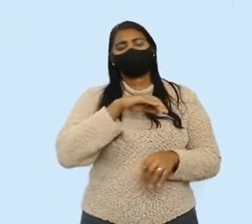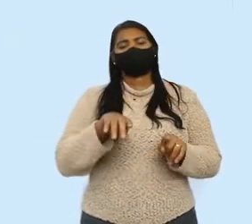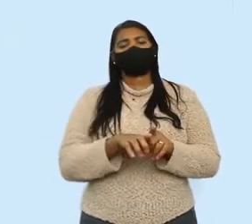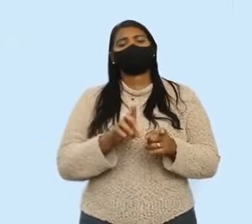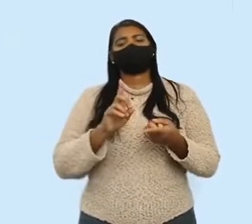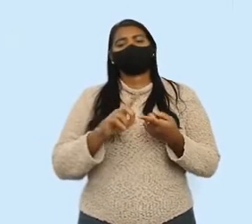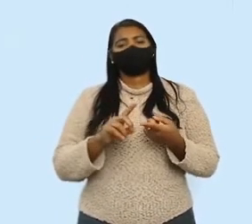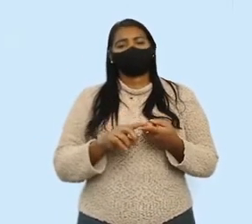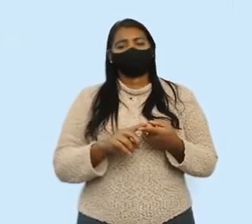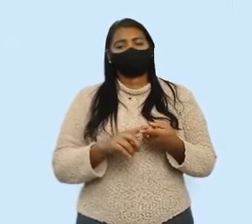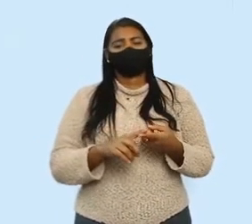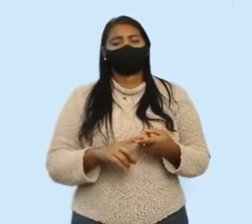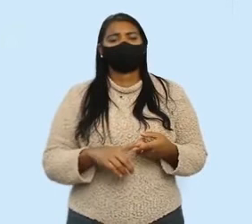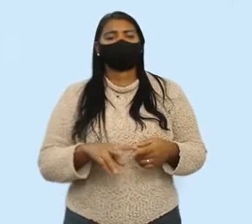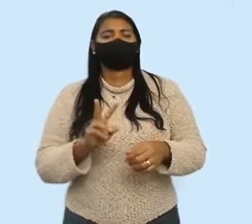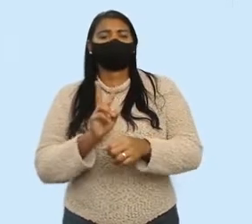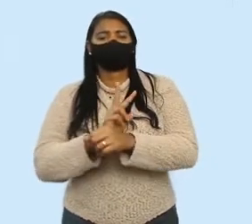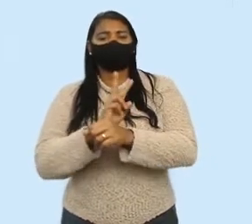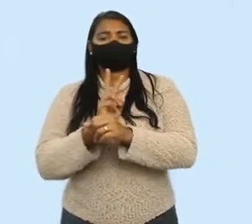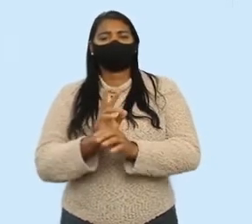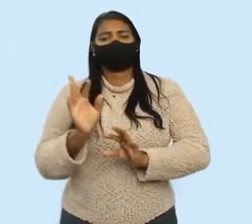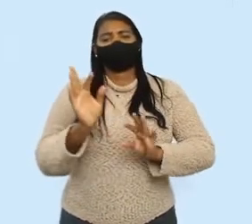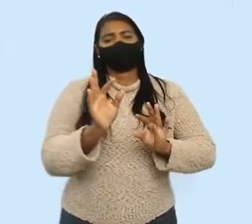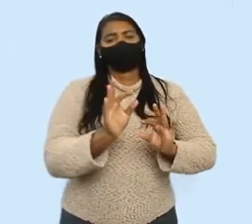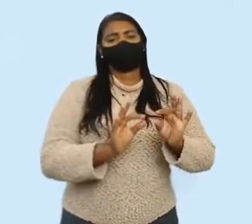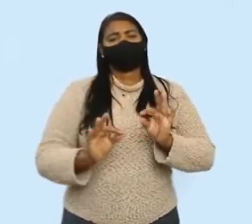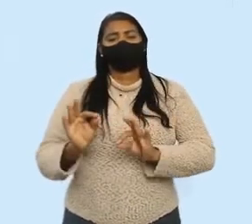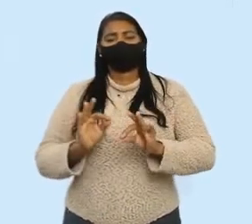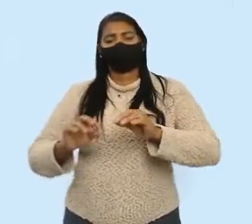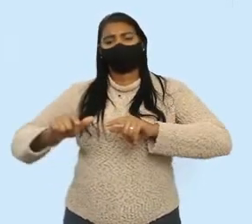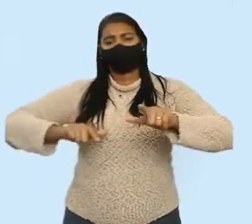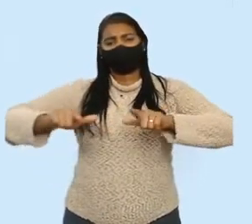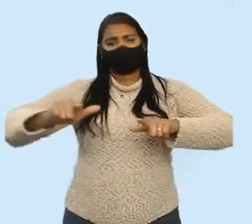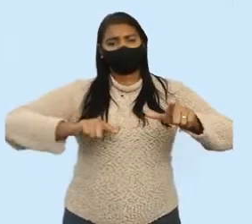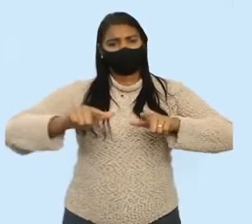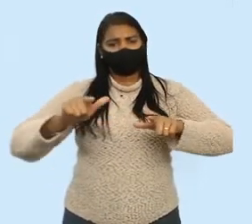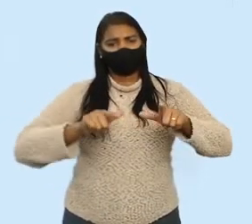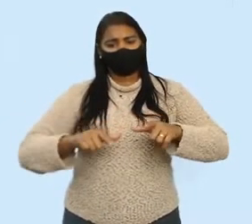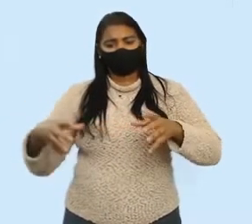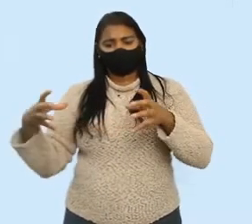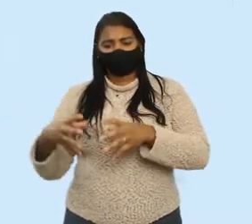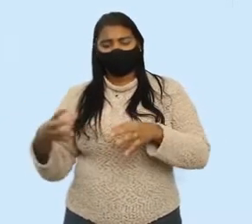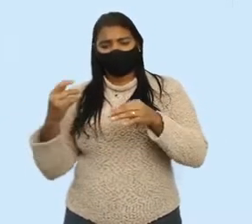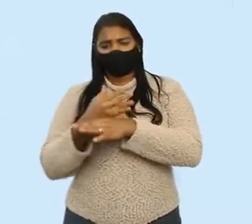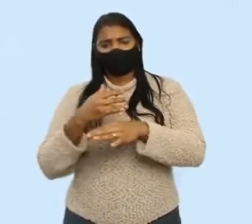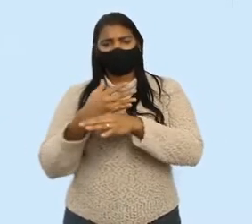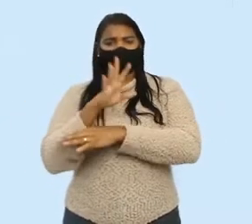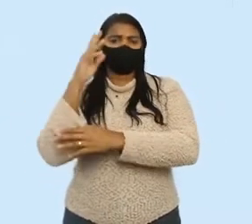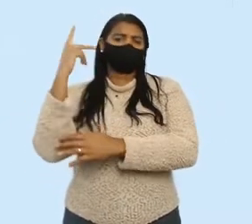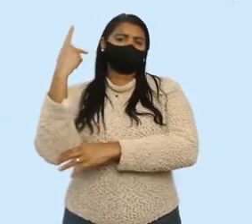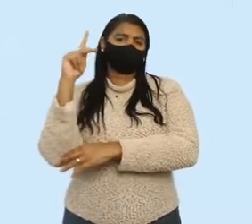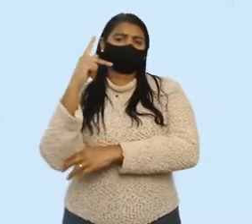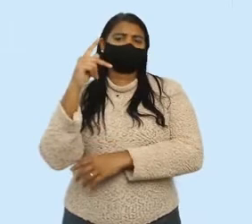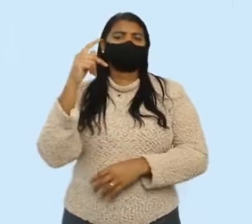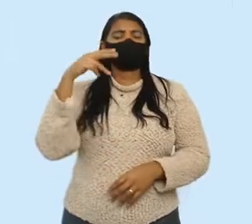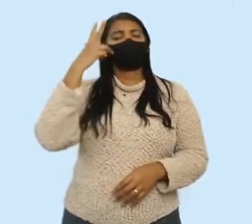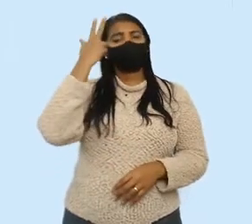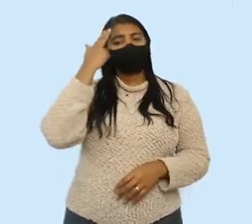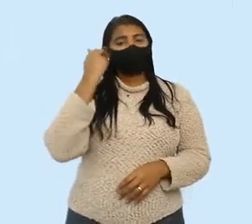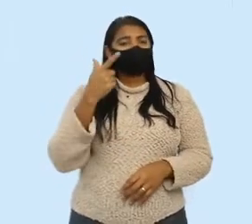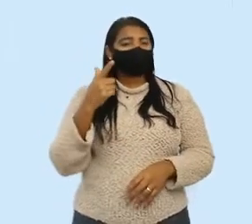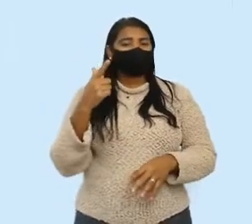certo? Para que mantivesse o controle dos trabalhadores naquela região, certo? Mas mesmo assim não